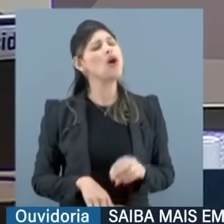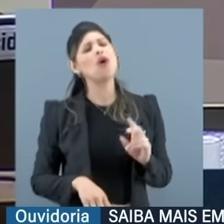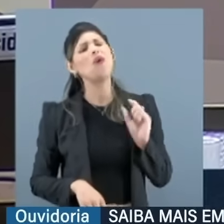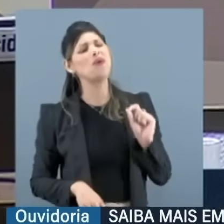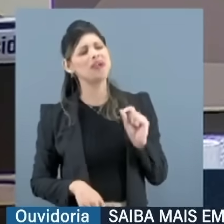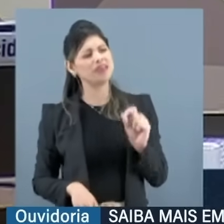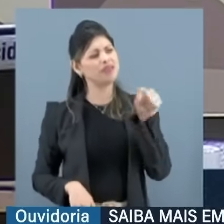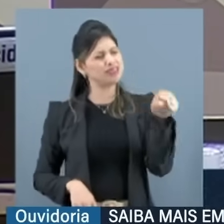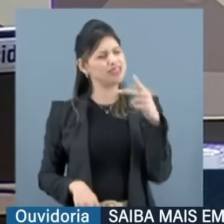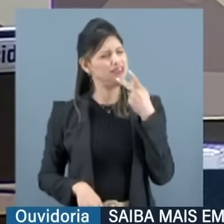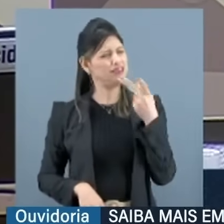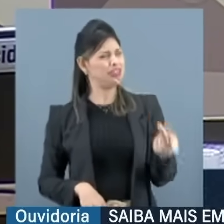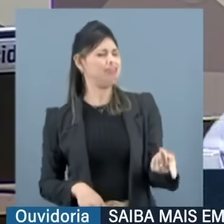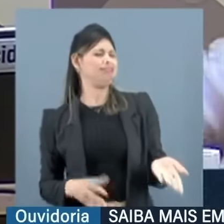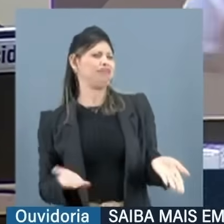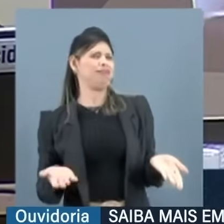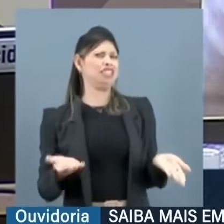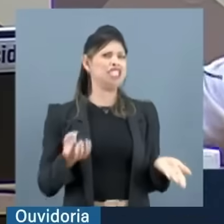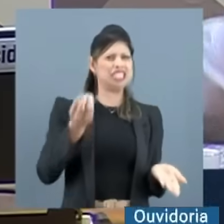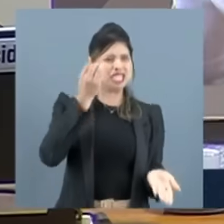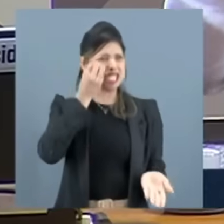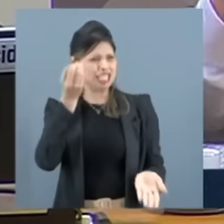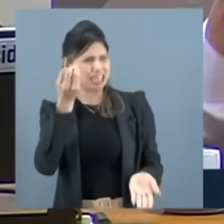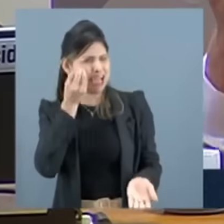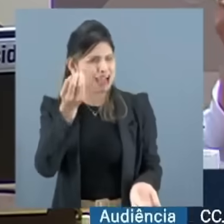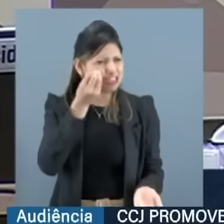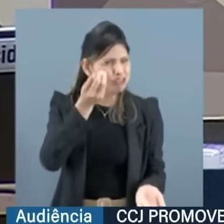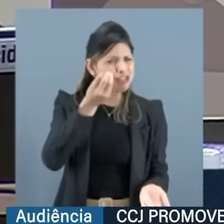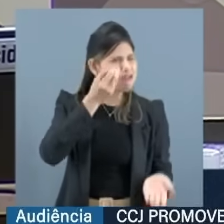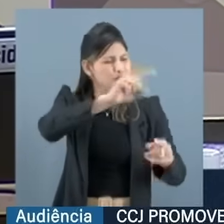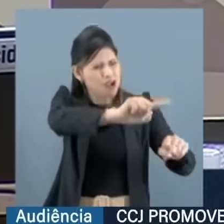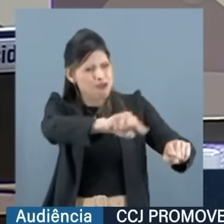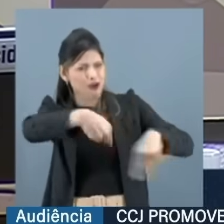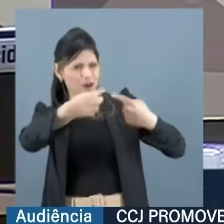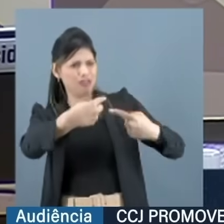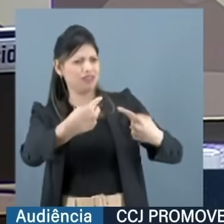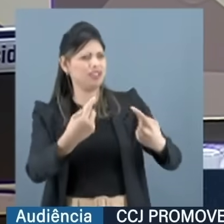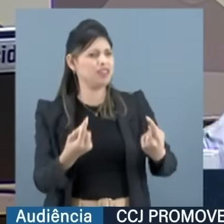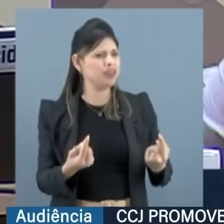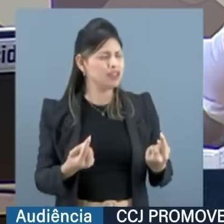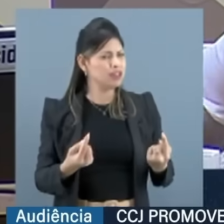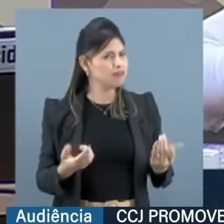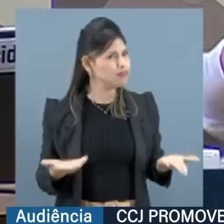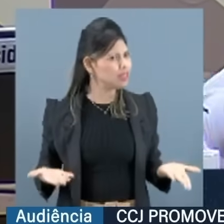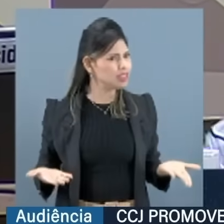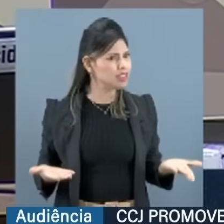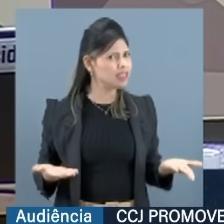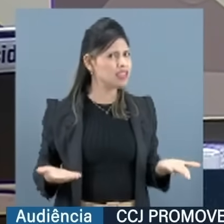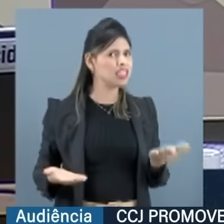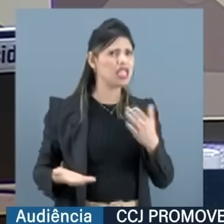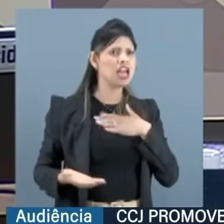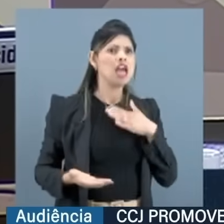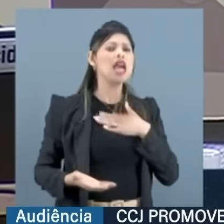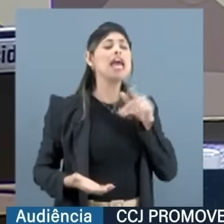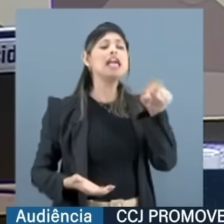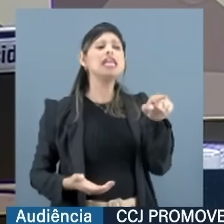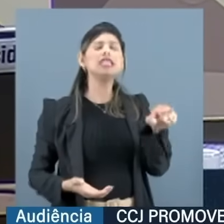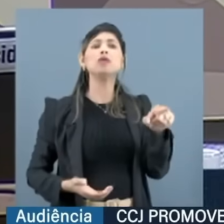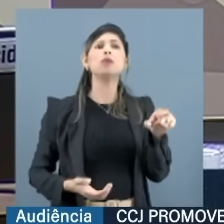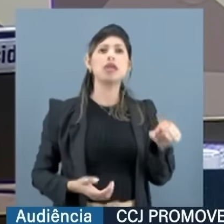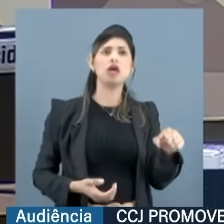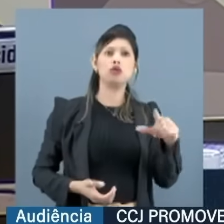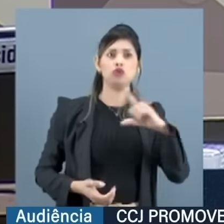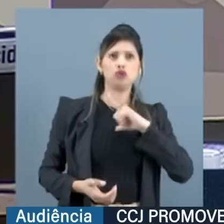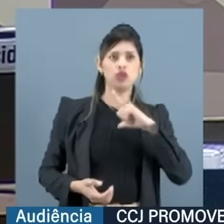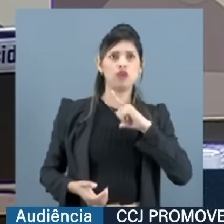palavra do presidente Maia, o malabarismo que eles estão criando aqui. Na fala, no depoimento que eu tive aqui